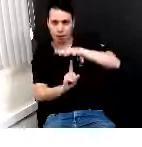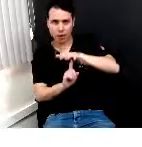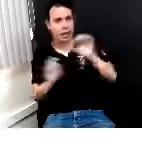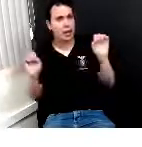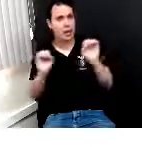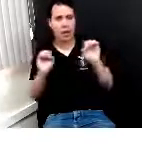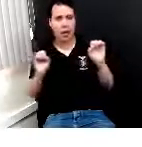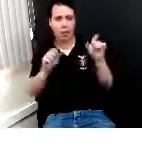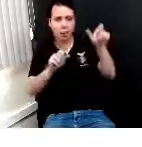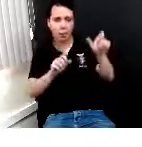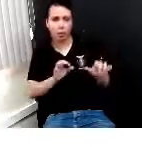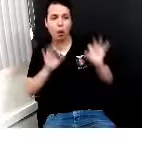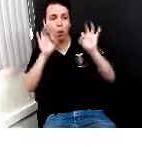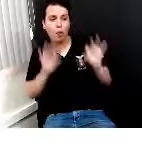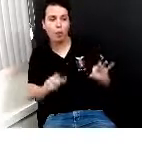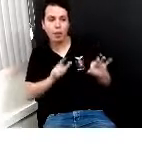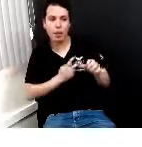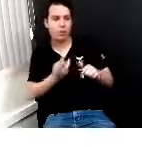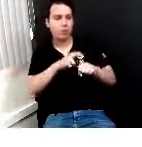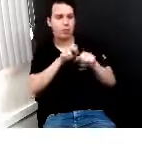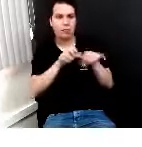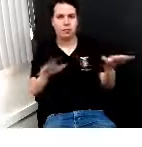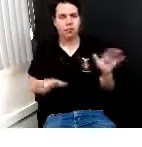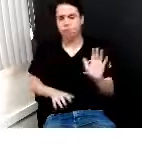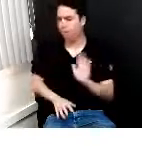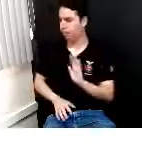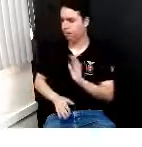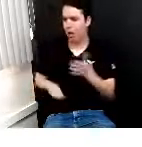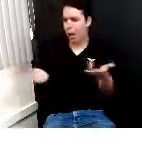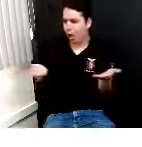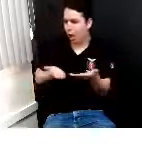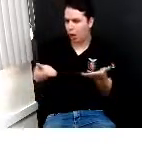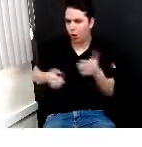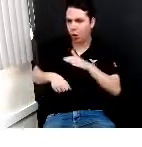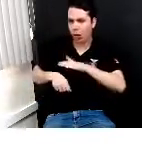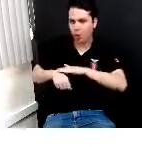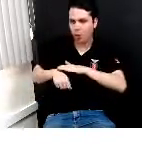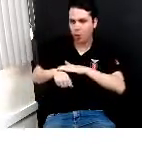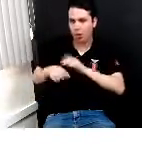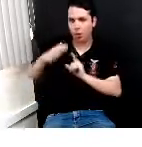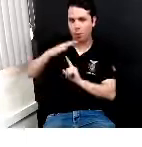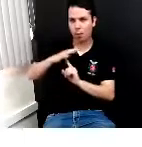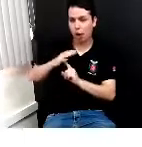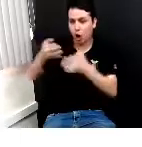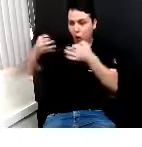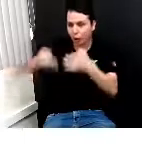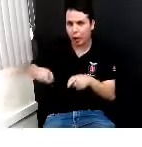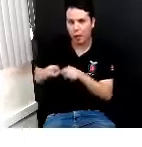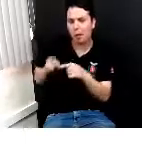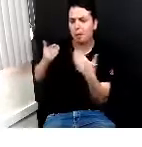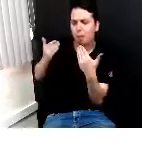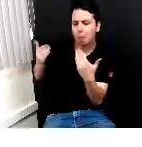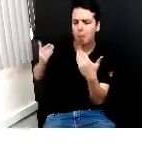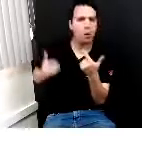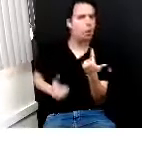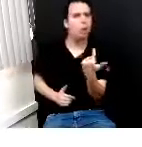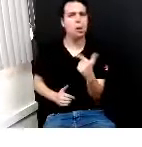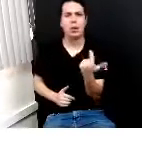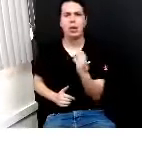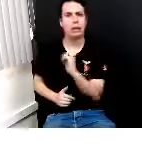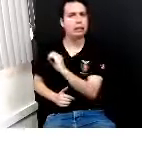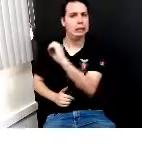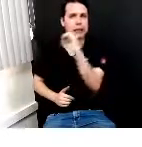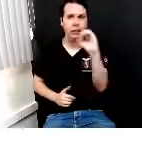confirmado nesse momento de coronavírus. Neste momento, não temos nenhum caso suspeito nem confirmado de coronavírus. Não